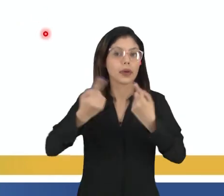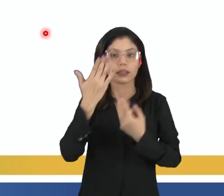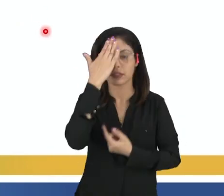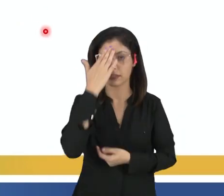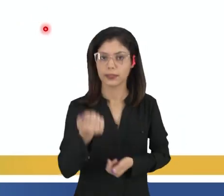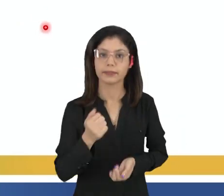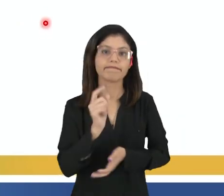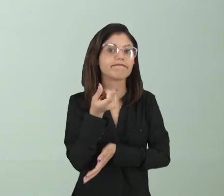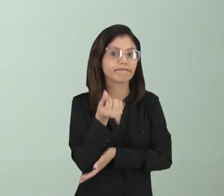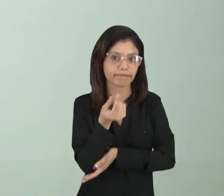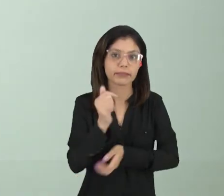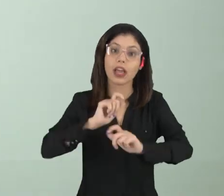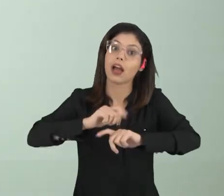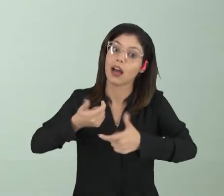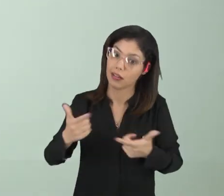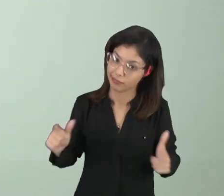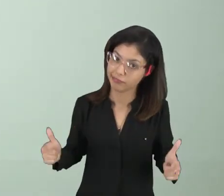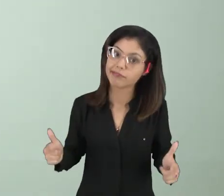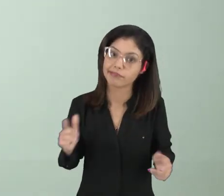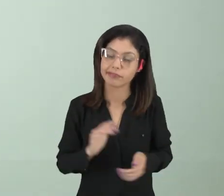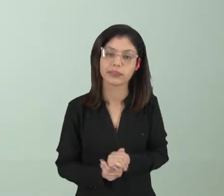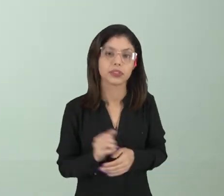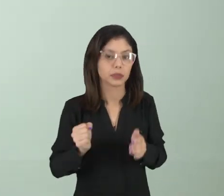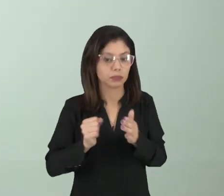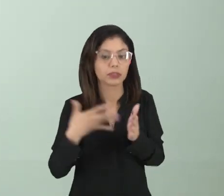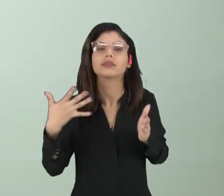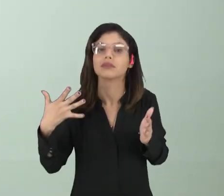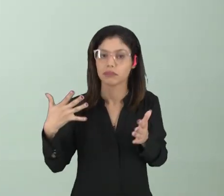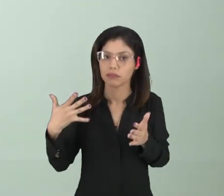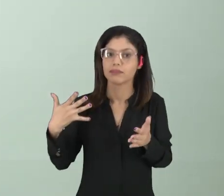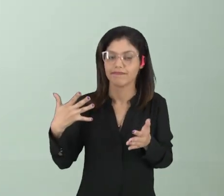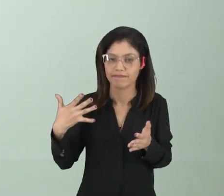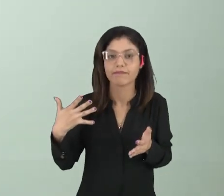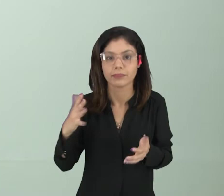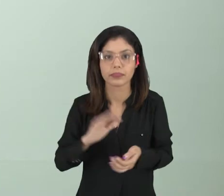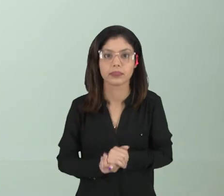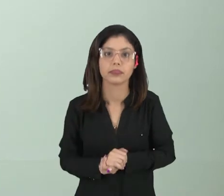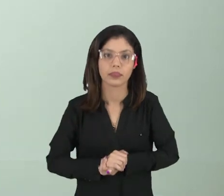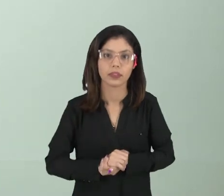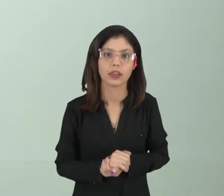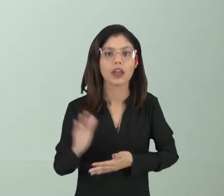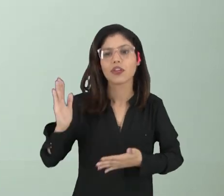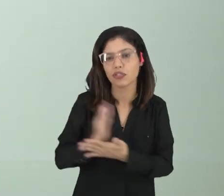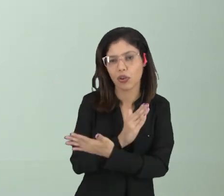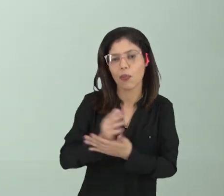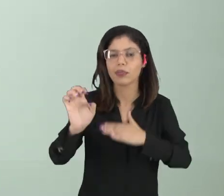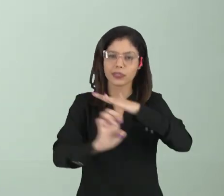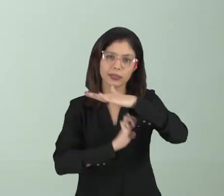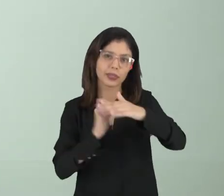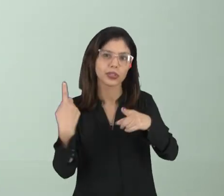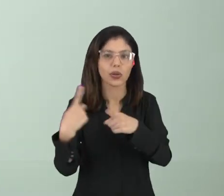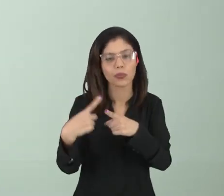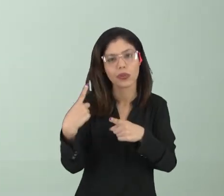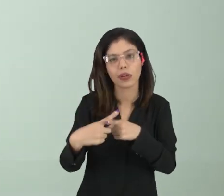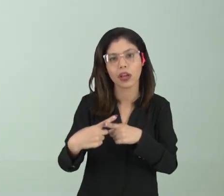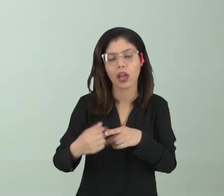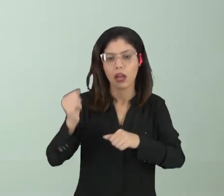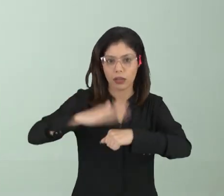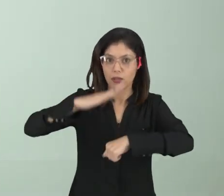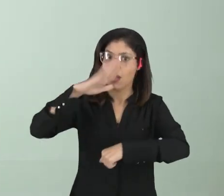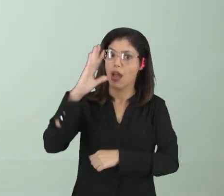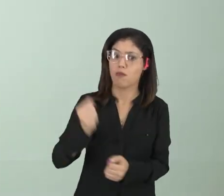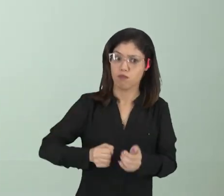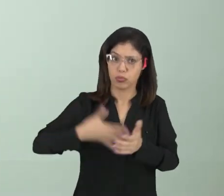os custos são altos e muitas vezes não é do interesse de algumas empresas, por conta do alto